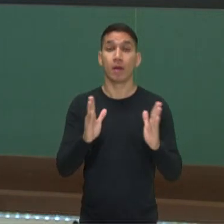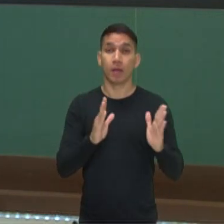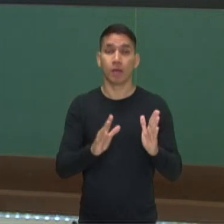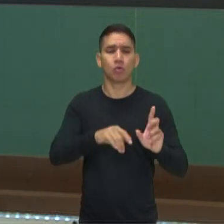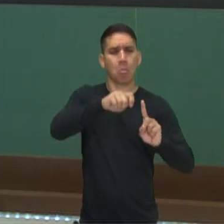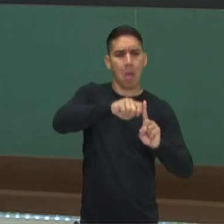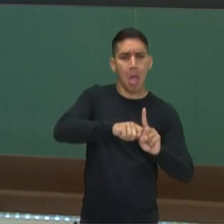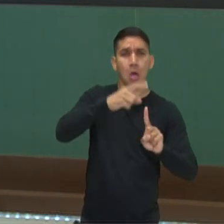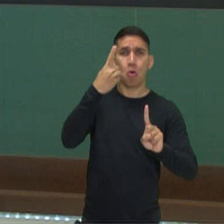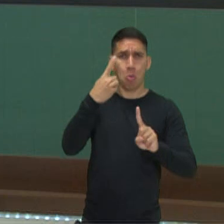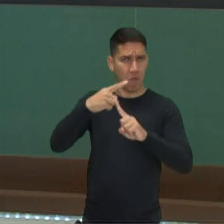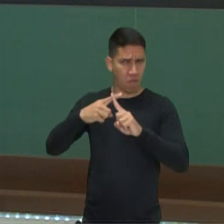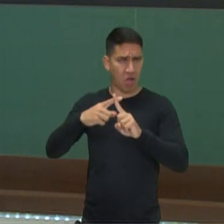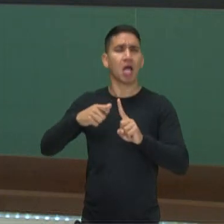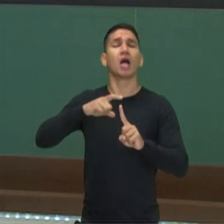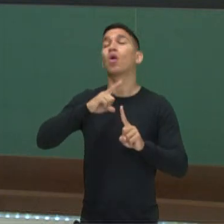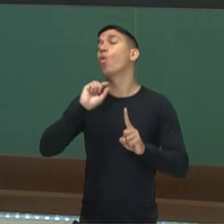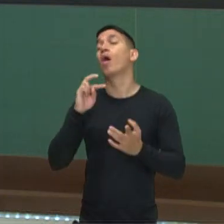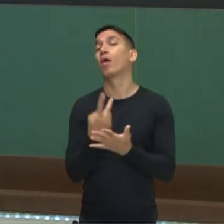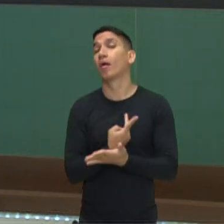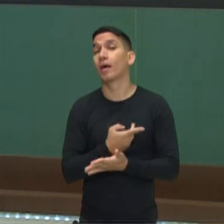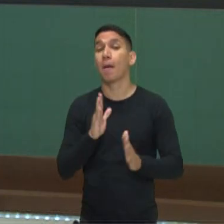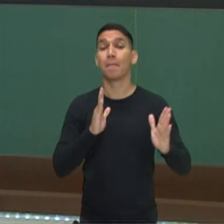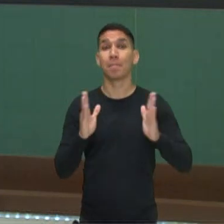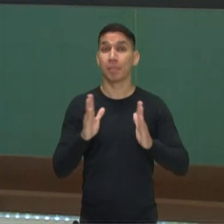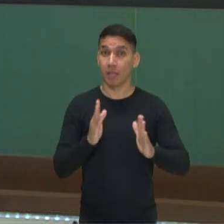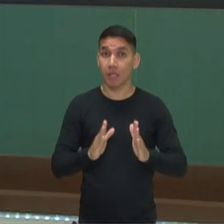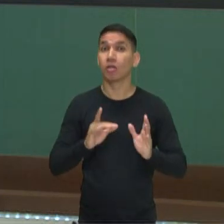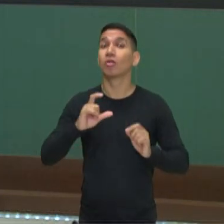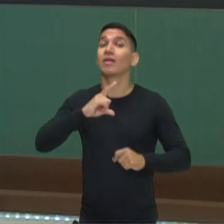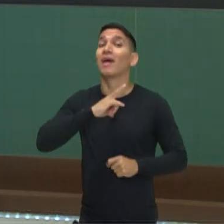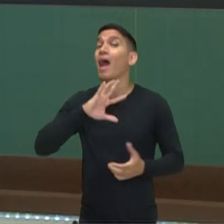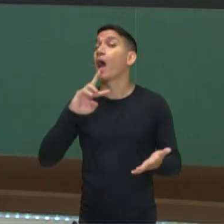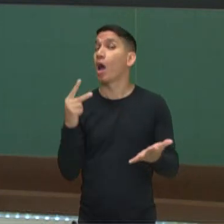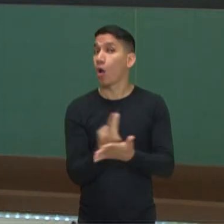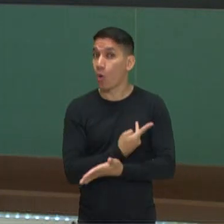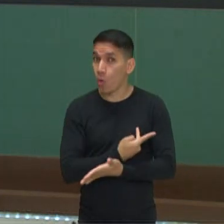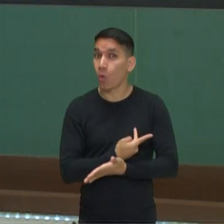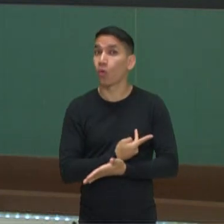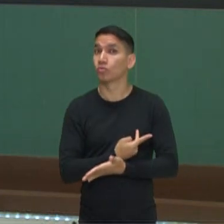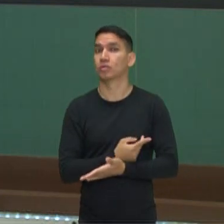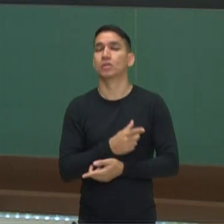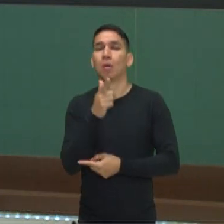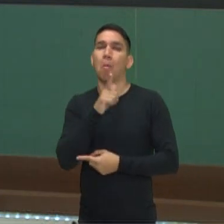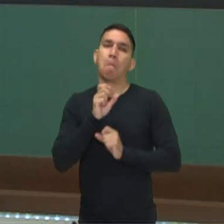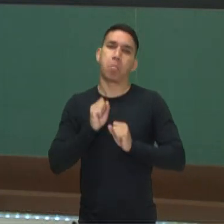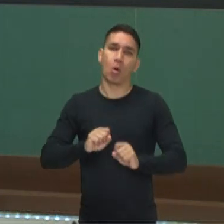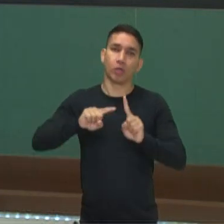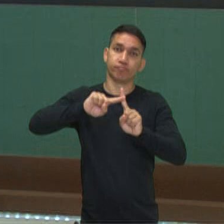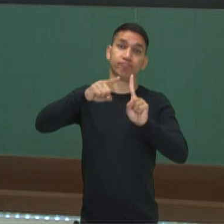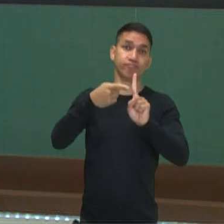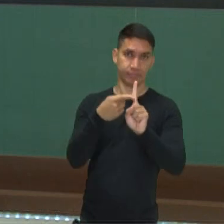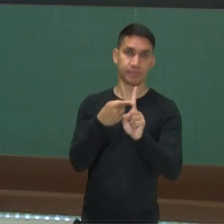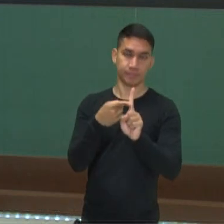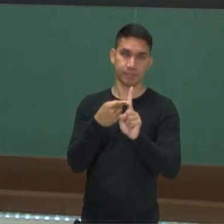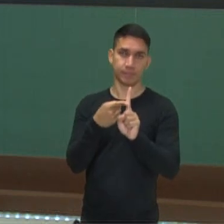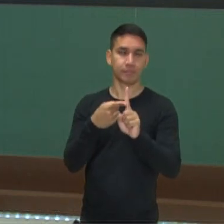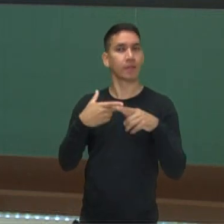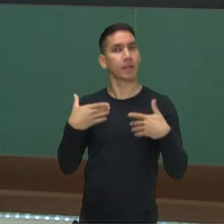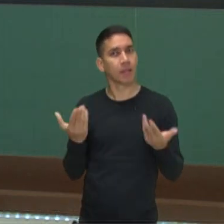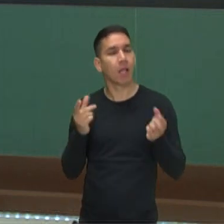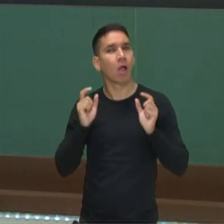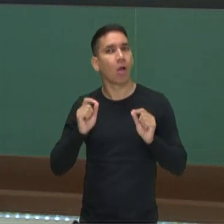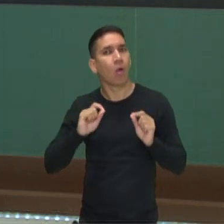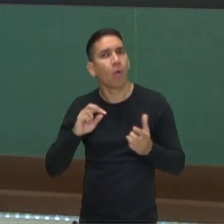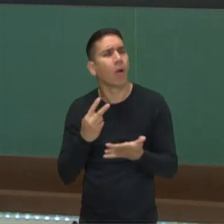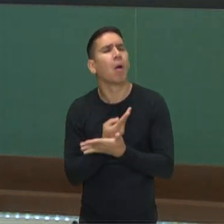fértil. O que seria esse período fértil? O período em que a chance dela engravidar é grande. E quando